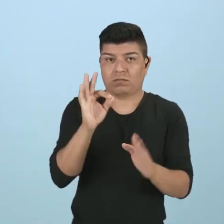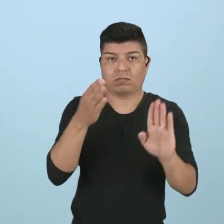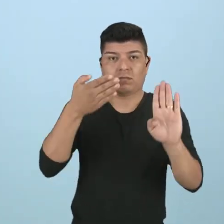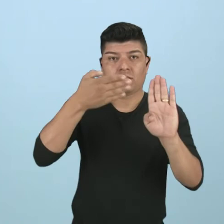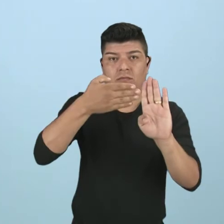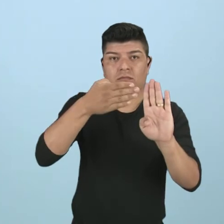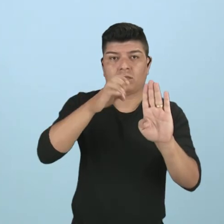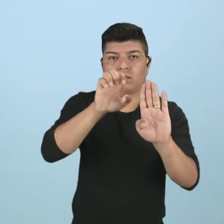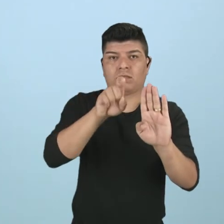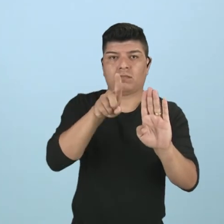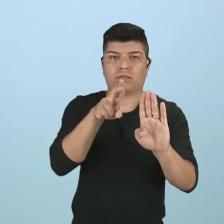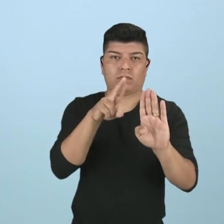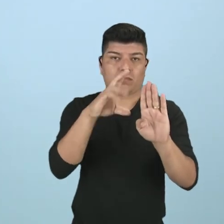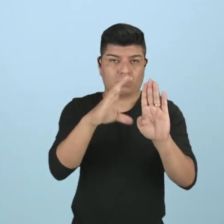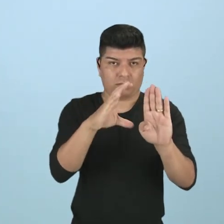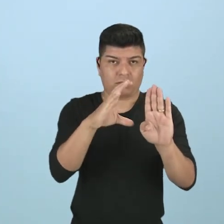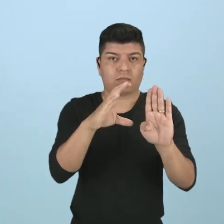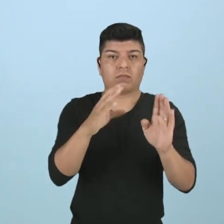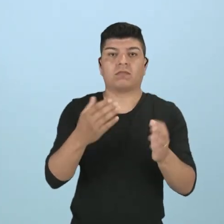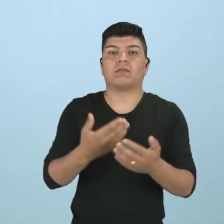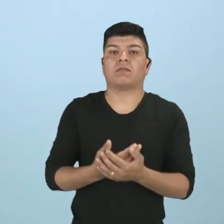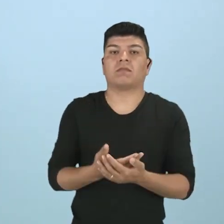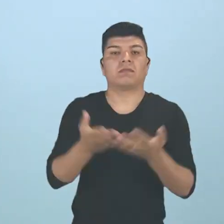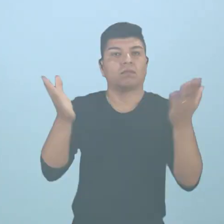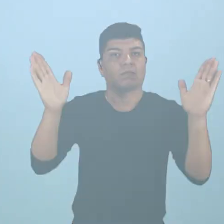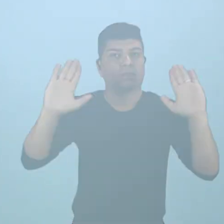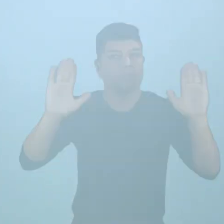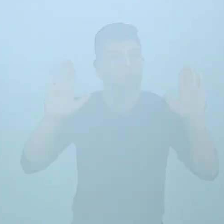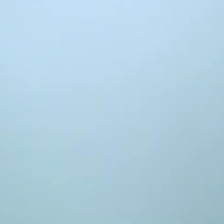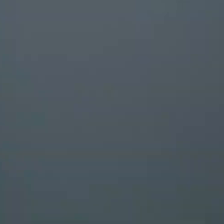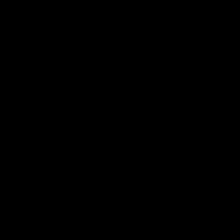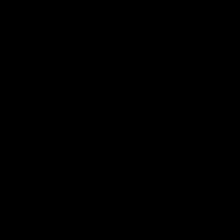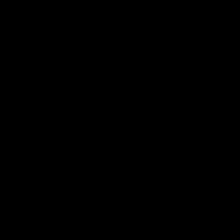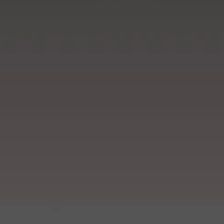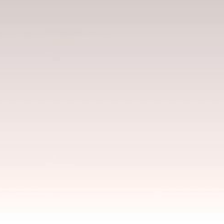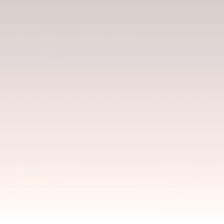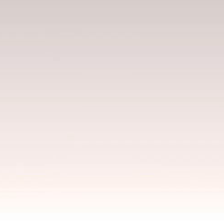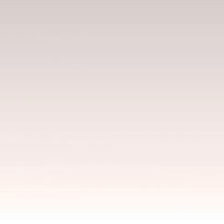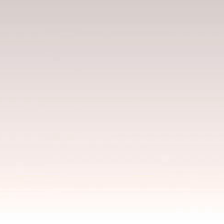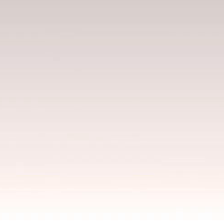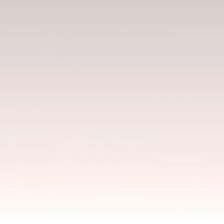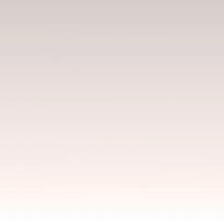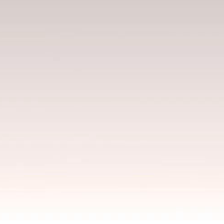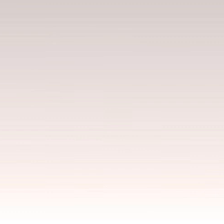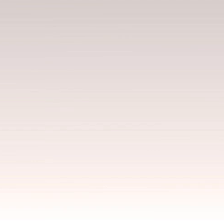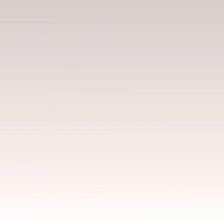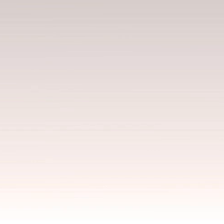plataforma Eduque. E então, hasta la próxima.